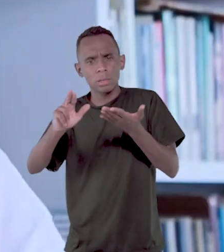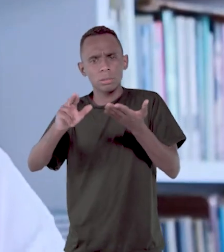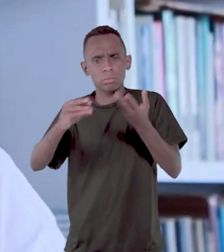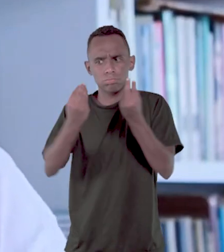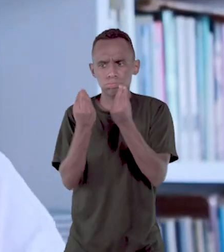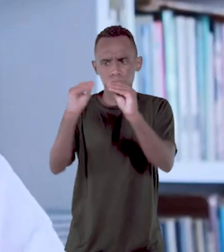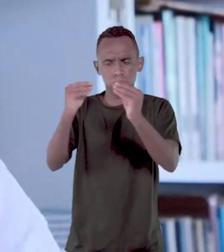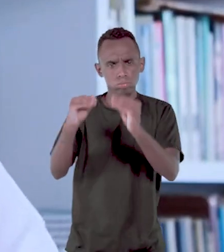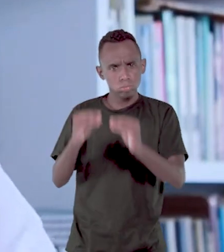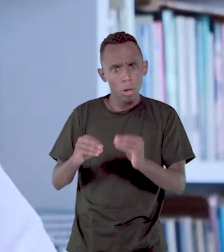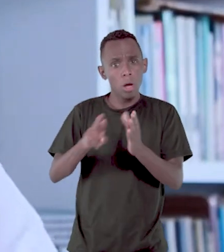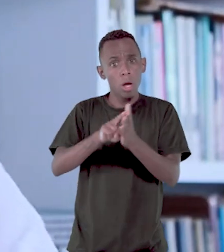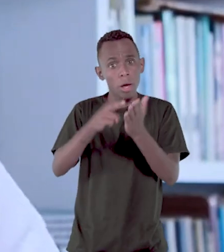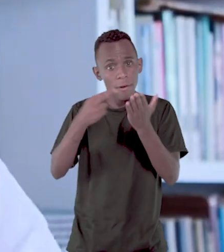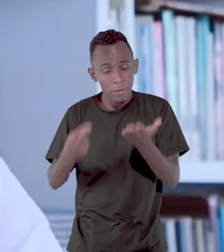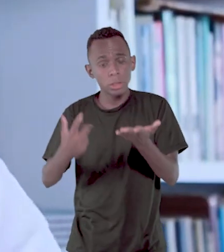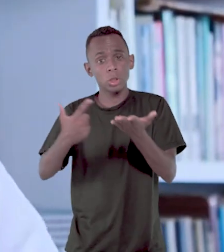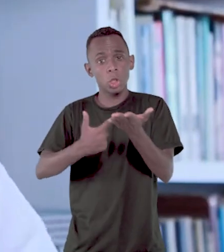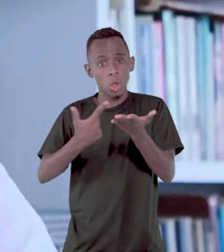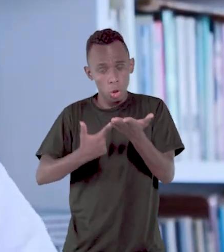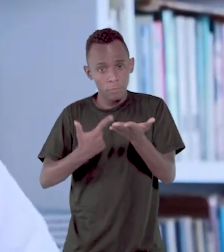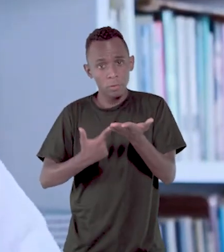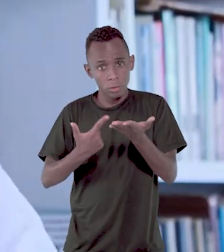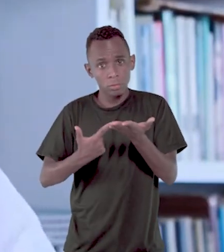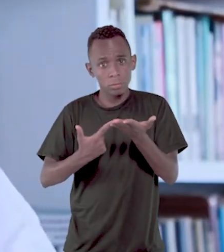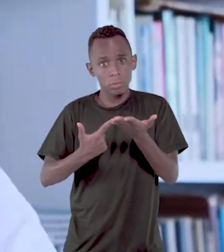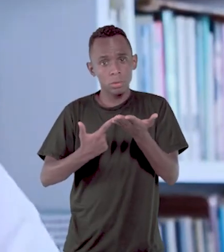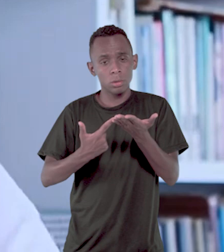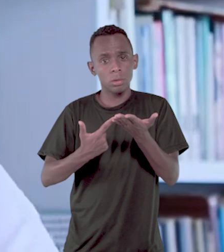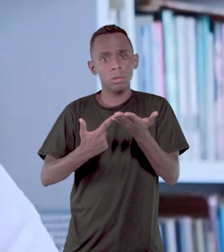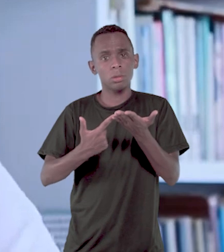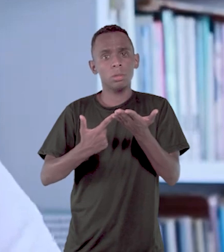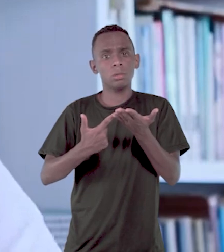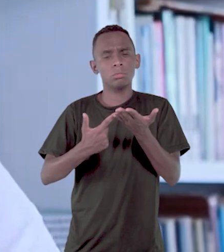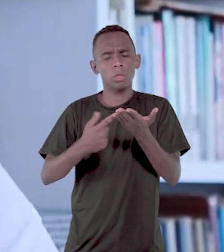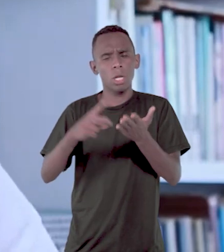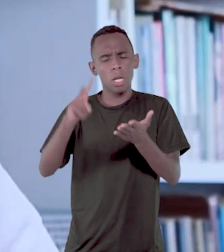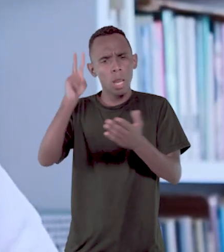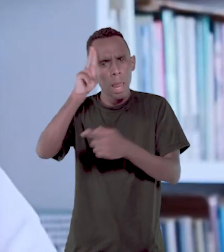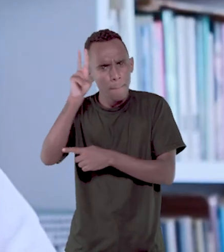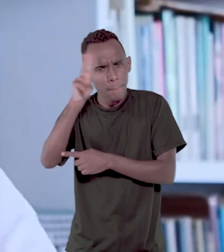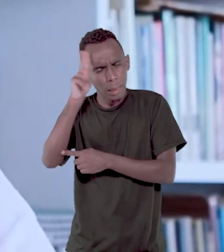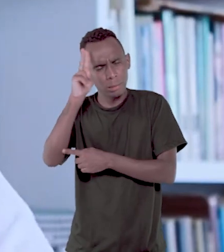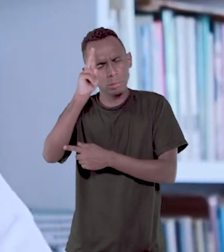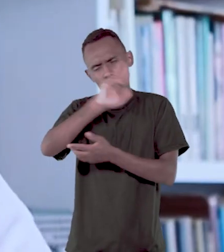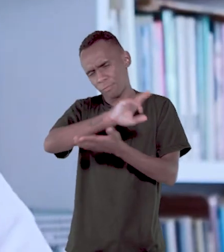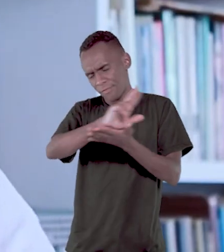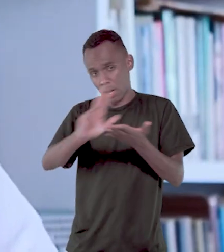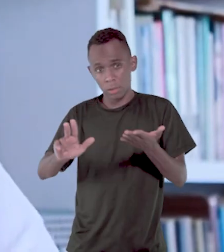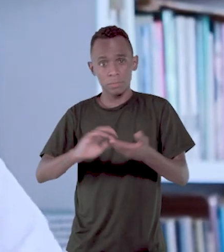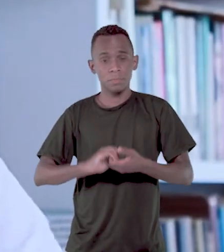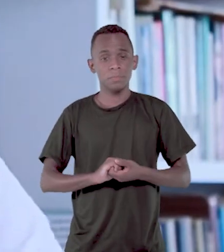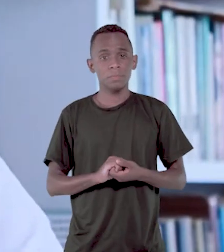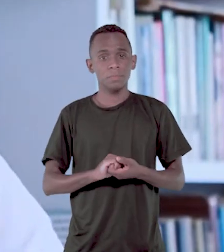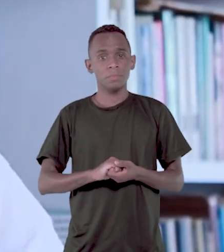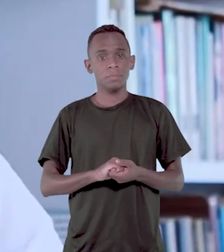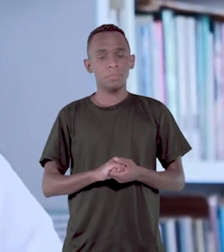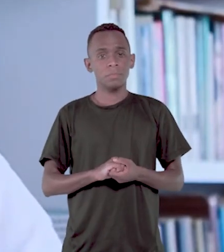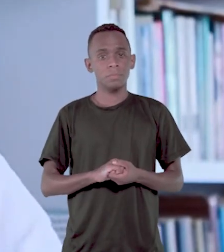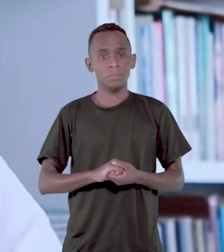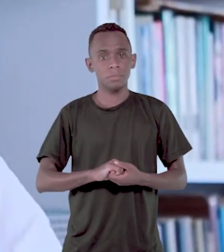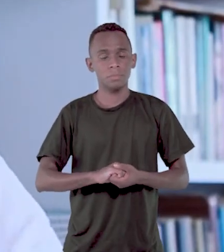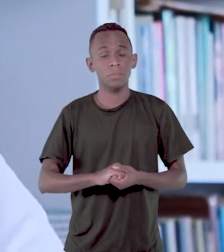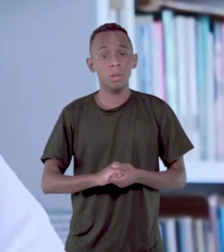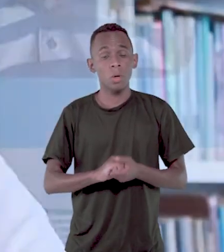várias publicações e revistas e livros aí de tempos imemoriais, digamos assim, não é